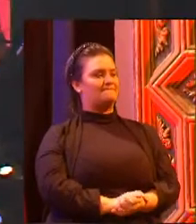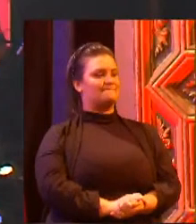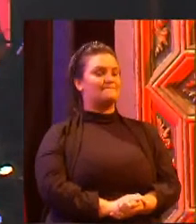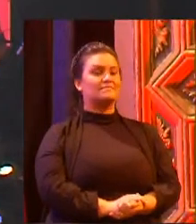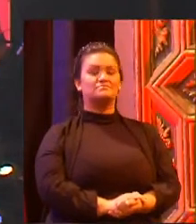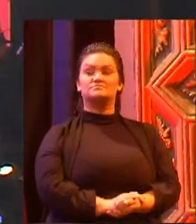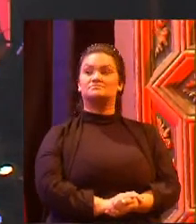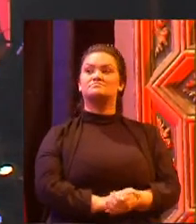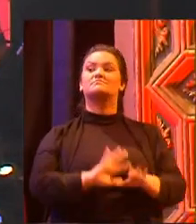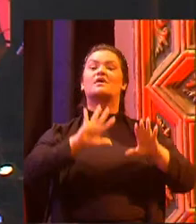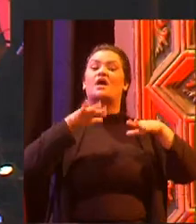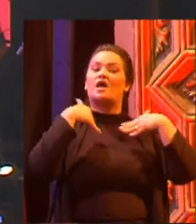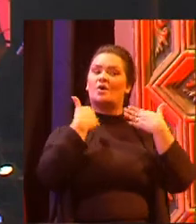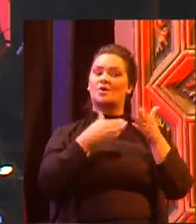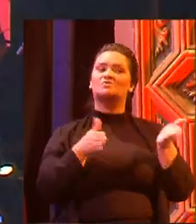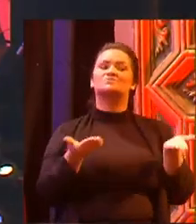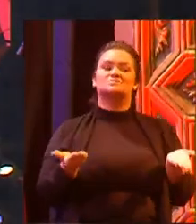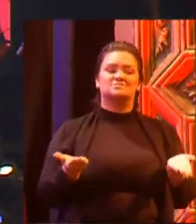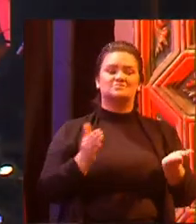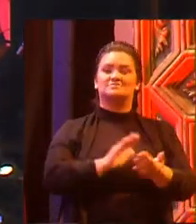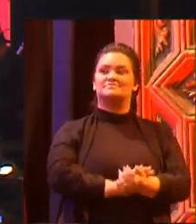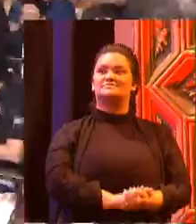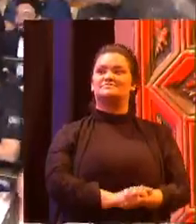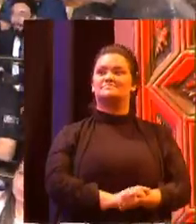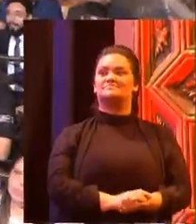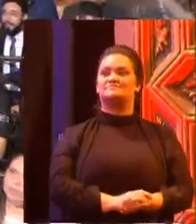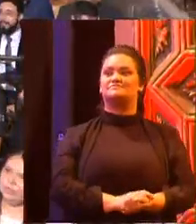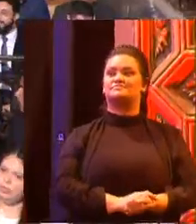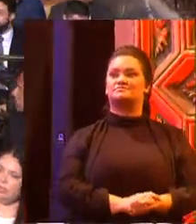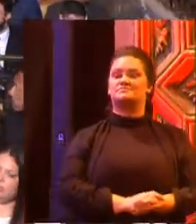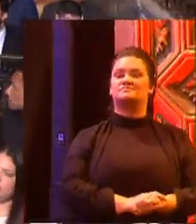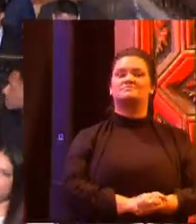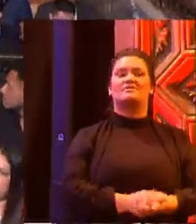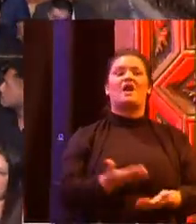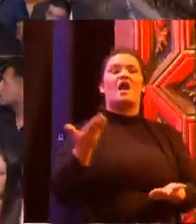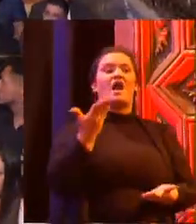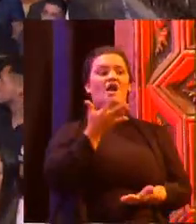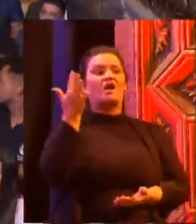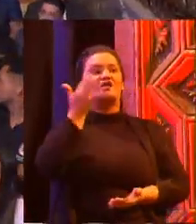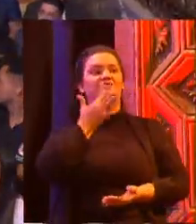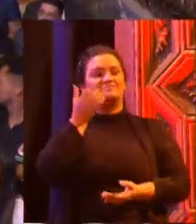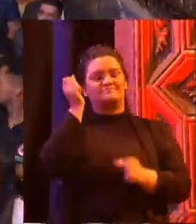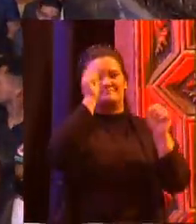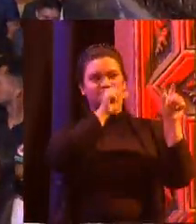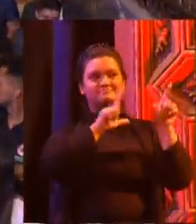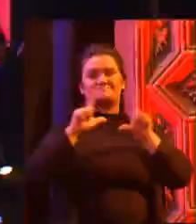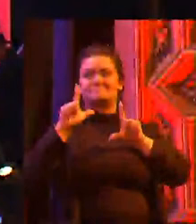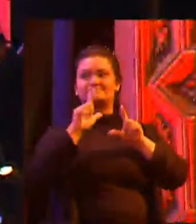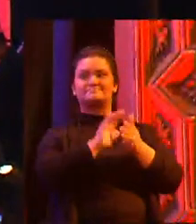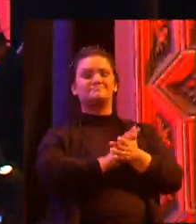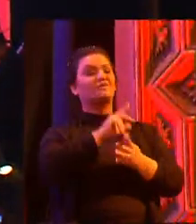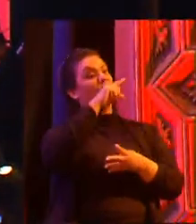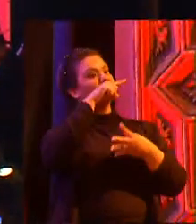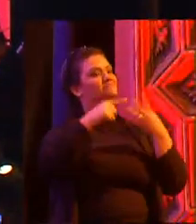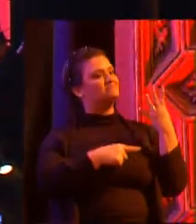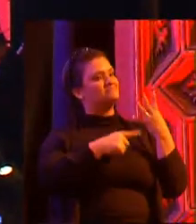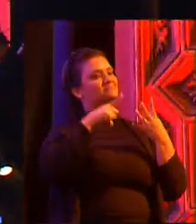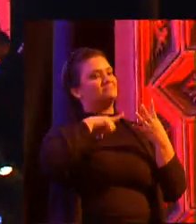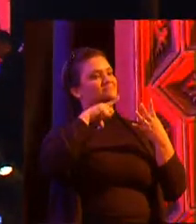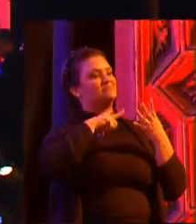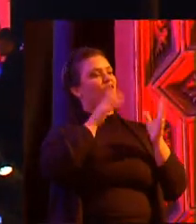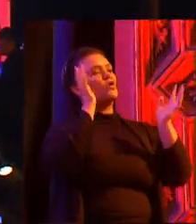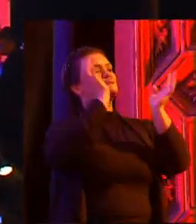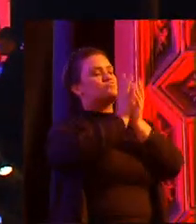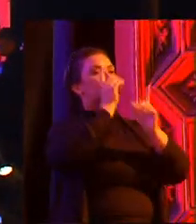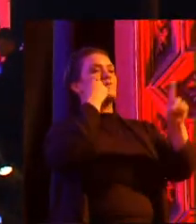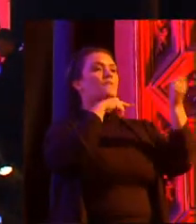E enquanto isso, tome aqui, Gigi. Vamos conhecendo. Vamos conhecer os indicados agora na categoria